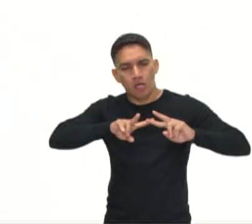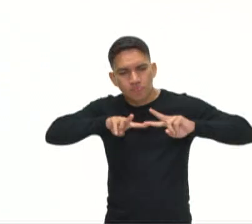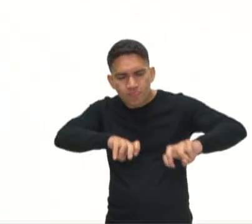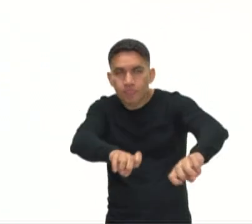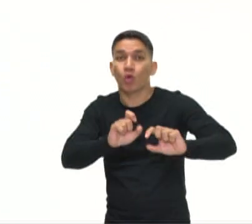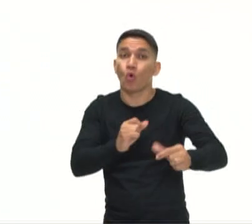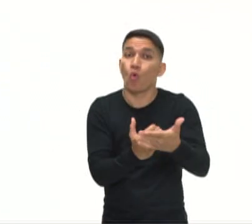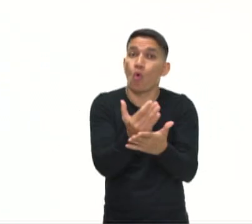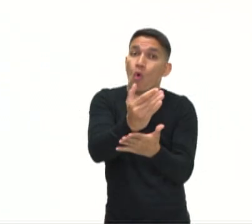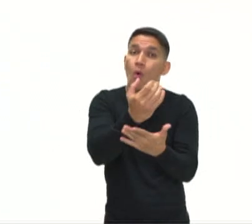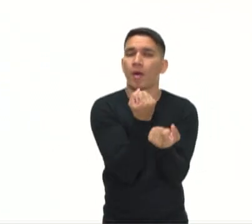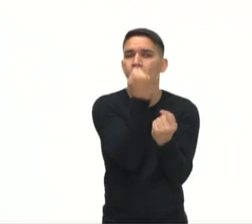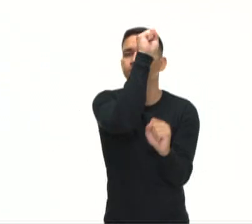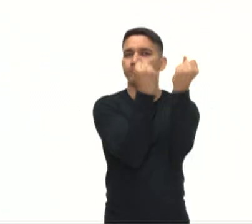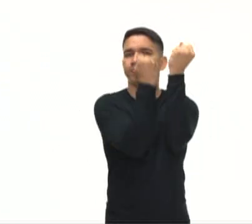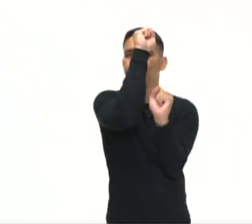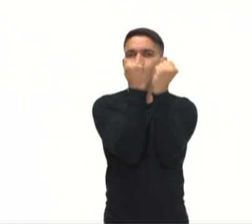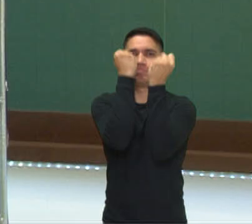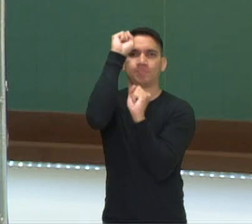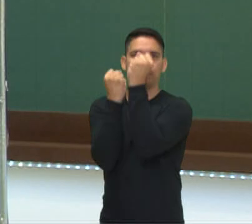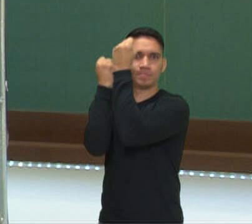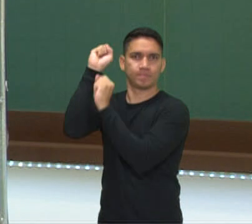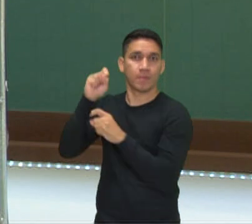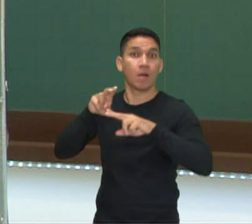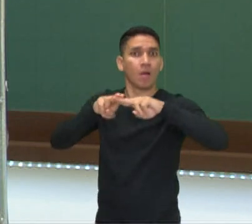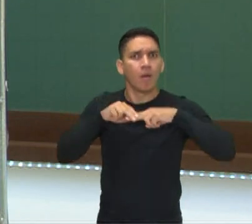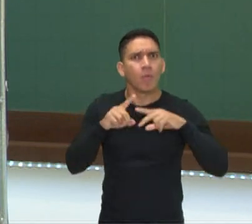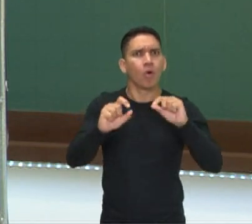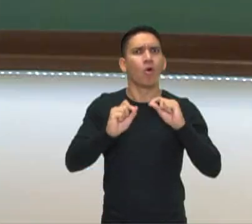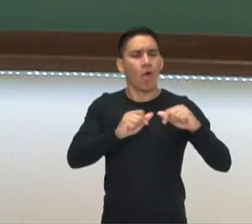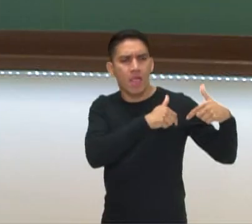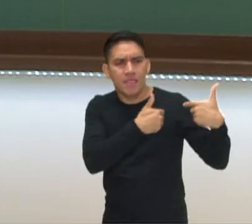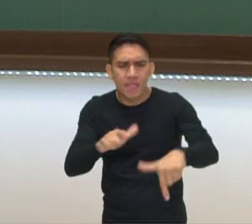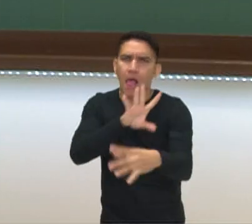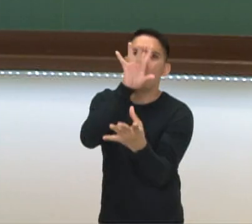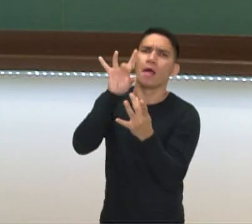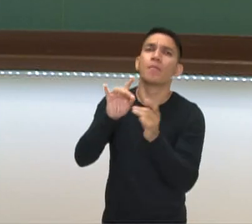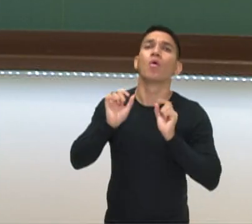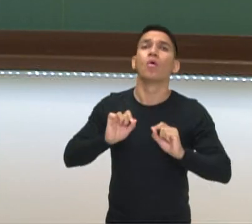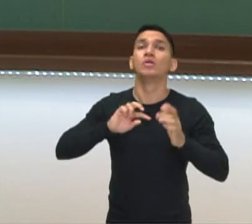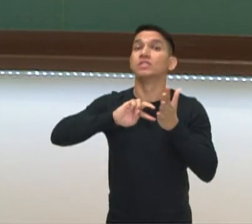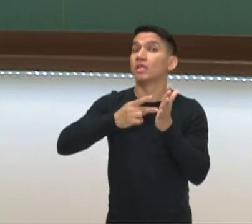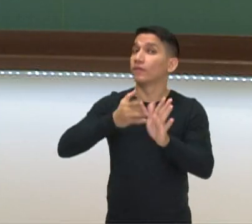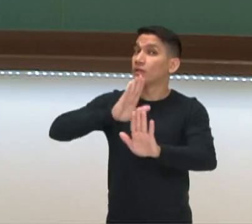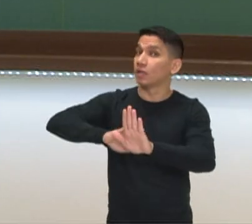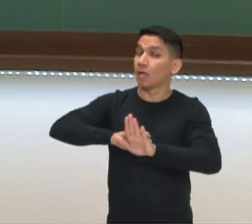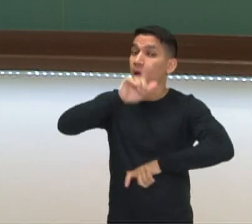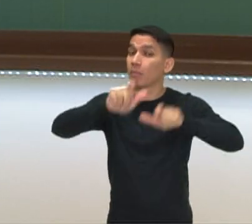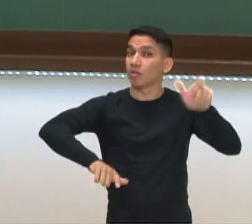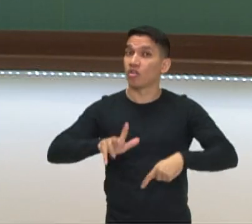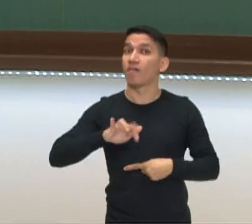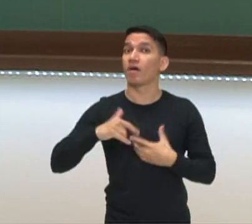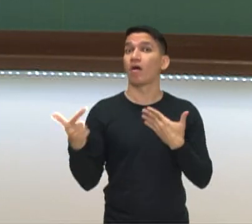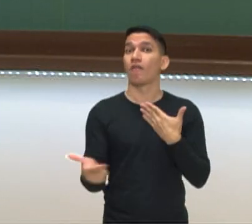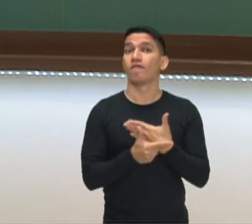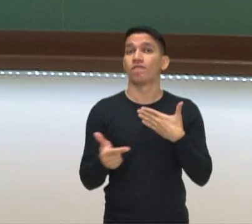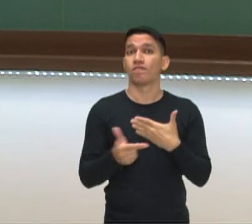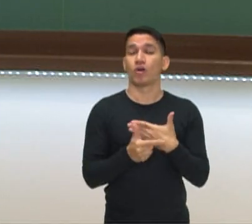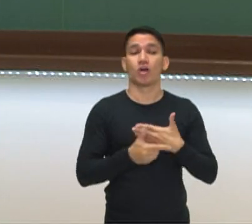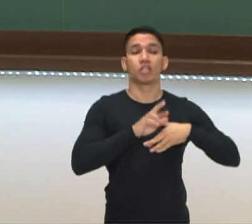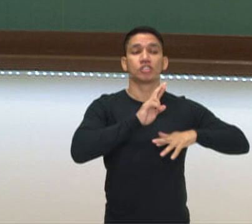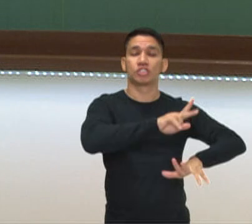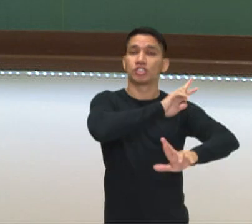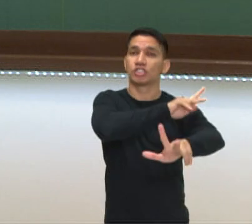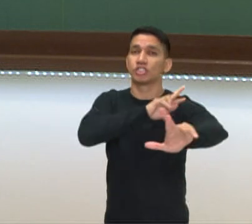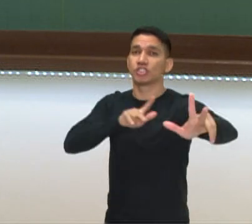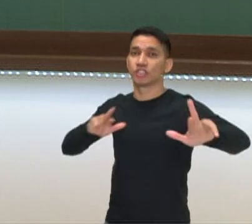a industrialização. Essa coisa de trabalho especializado significa que as pessoas vão fazendo funções